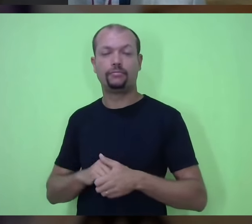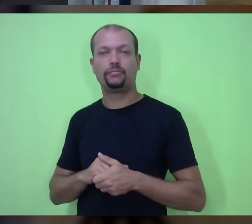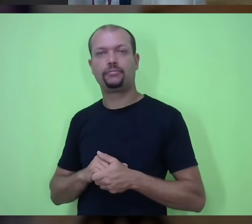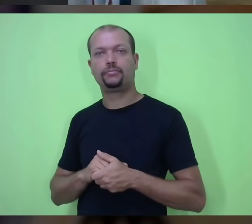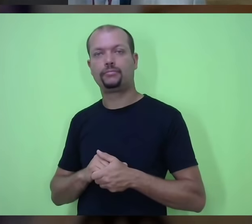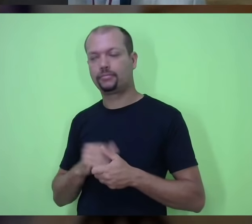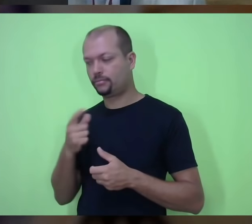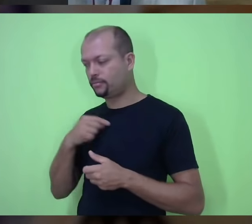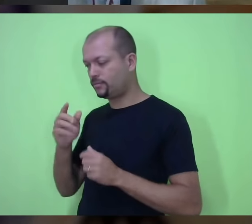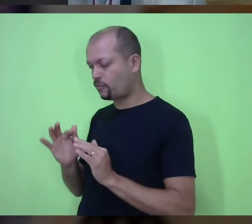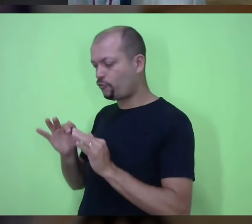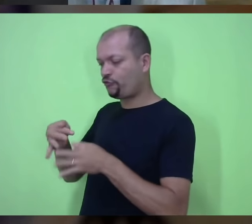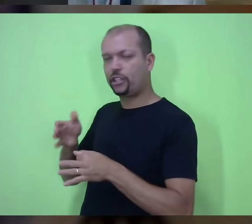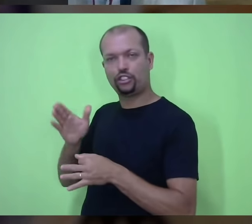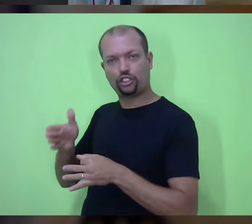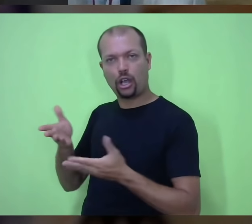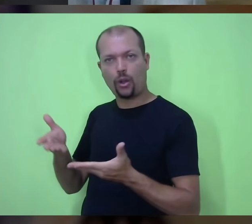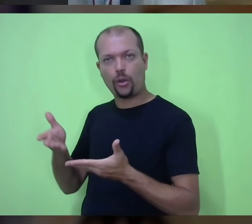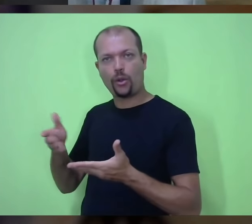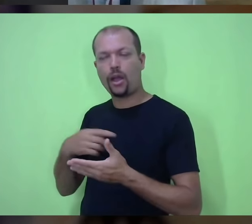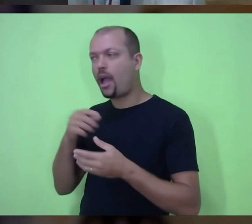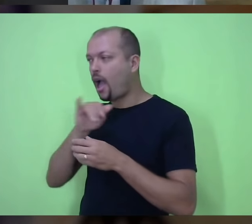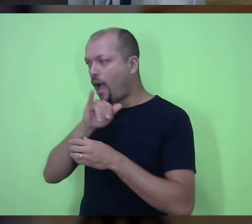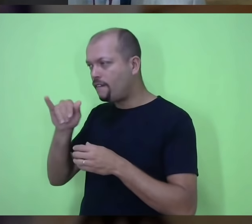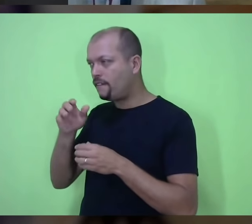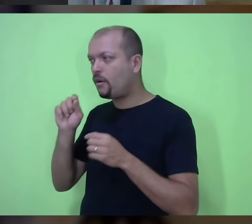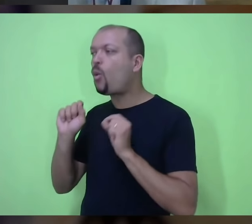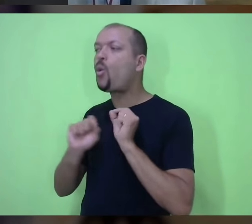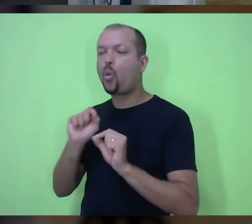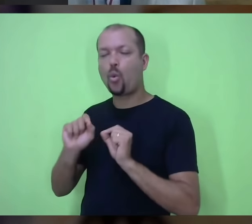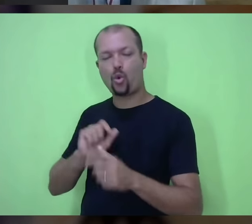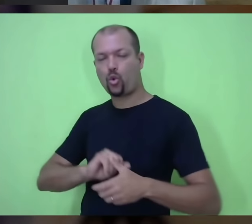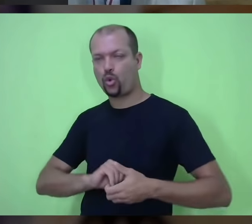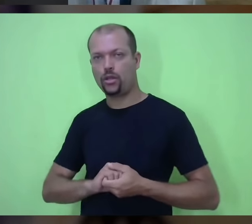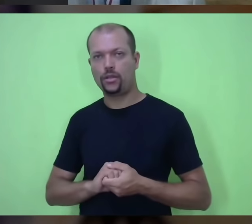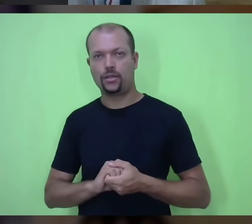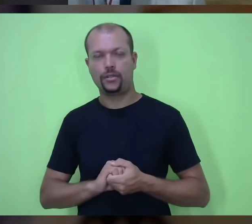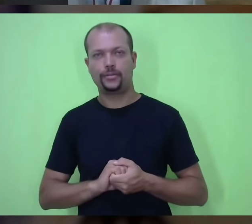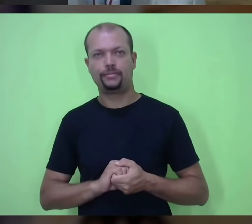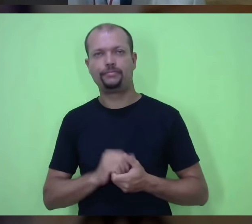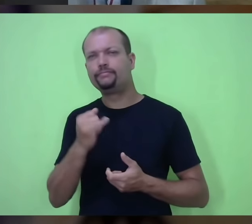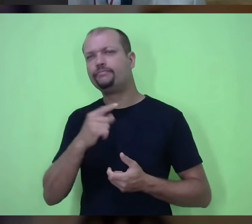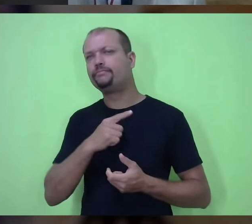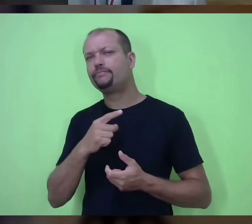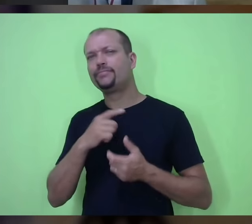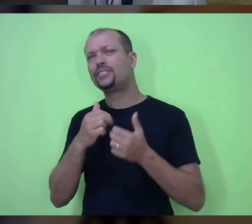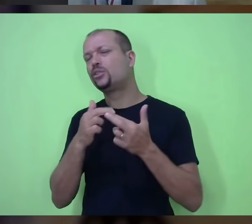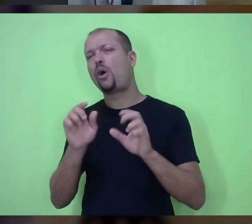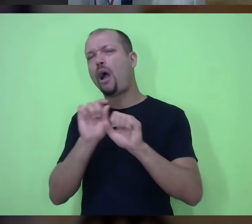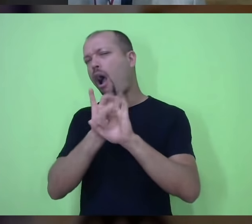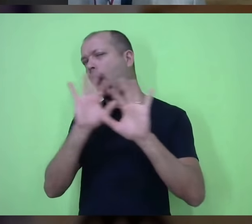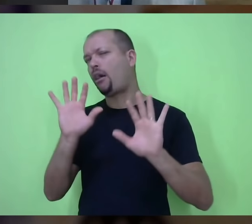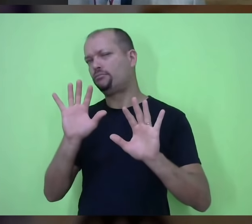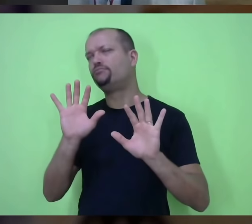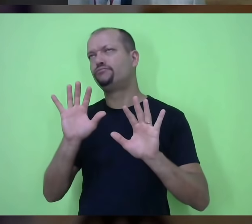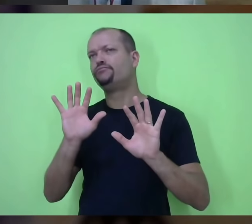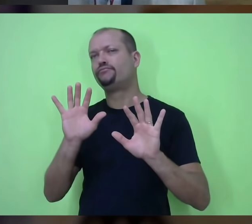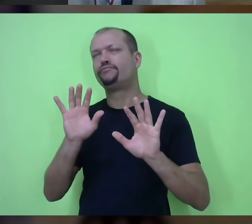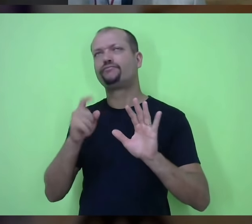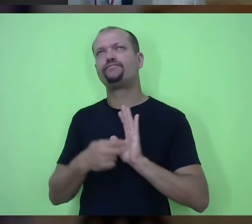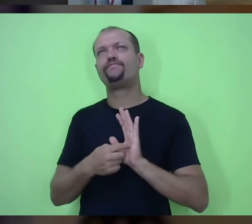Queria encerrar só dizendo o seguinte: se tem uma coisa que claramente